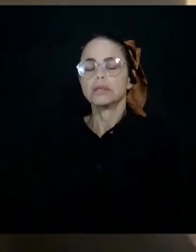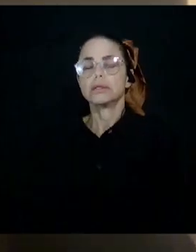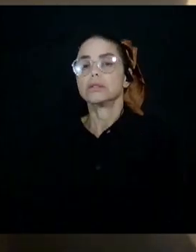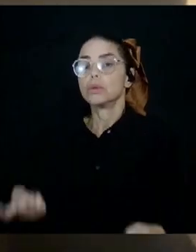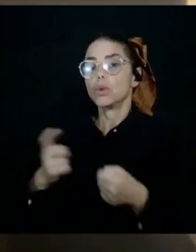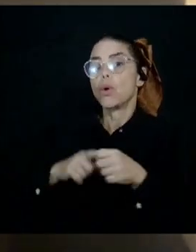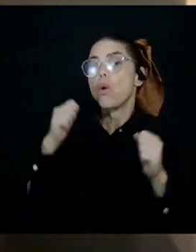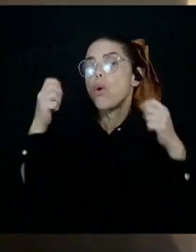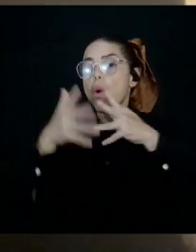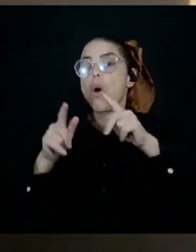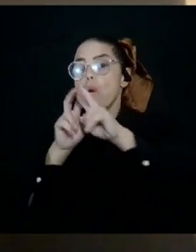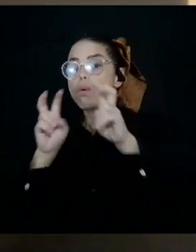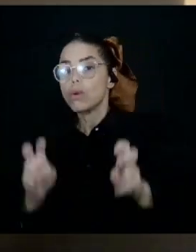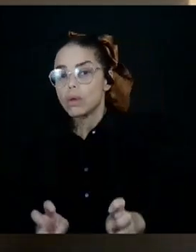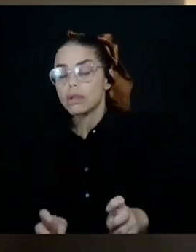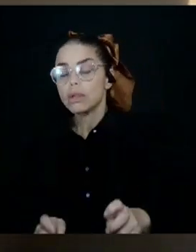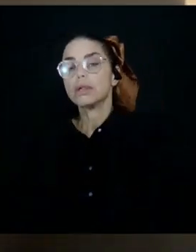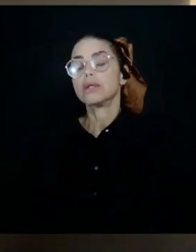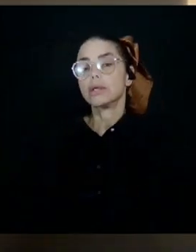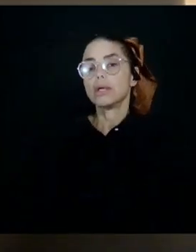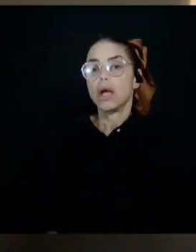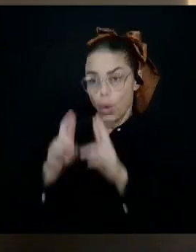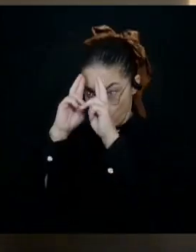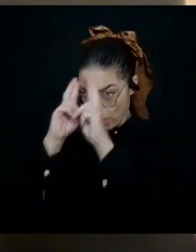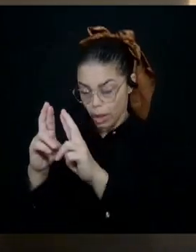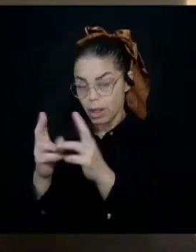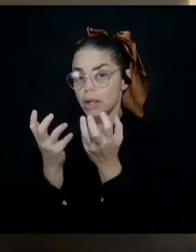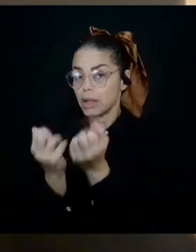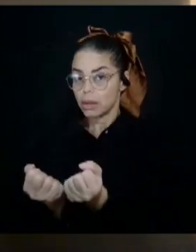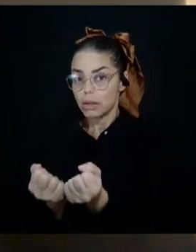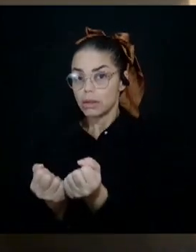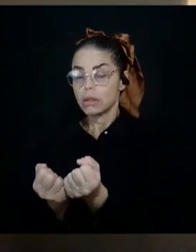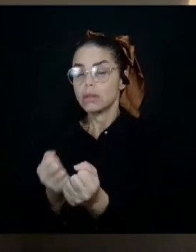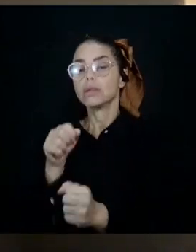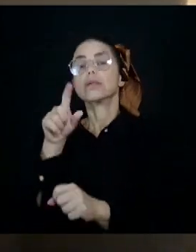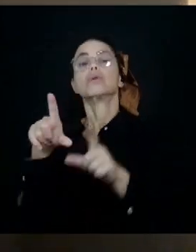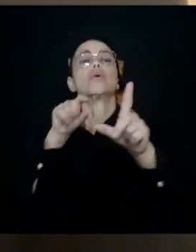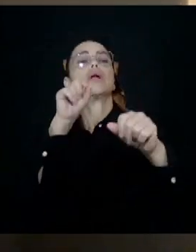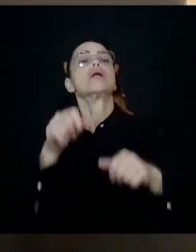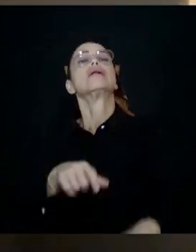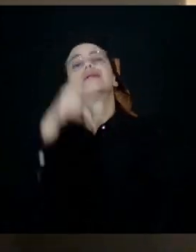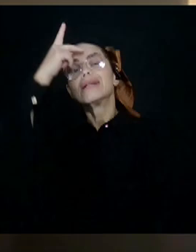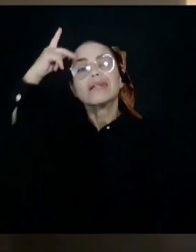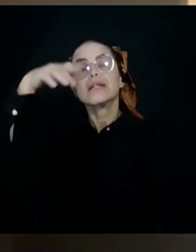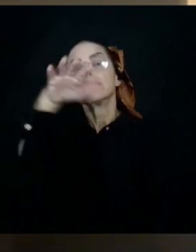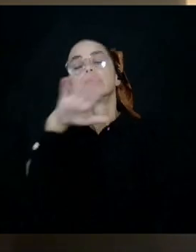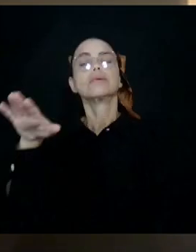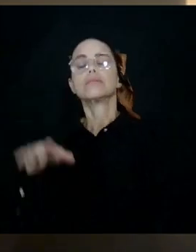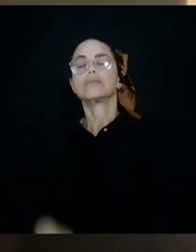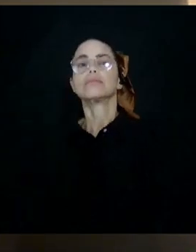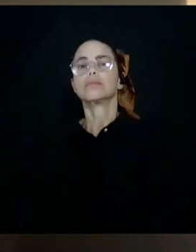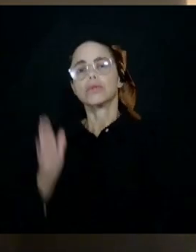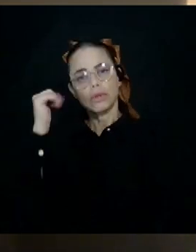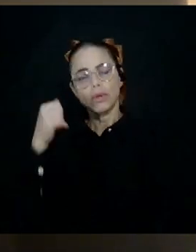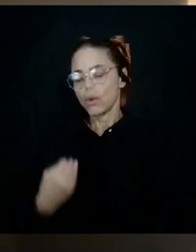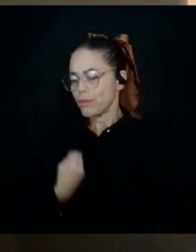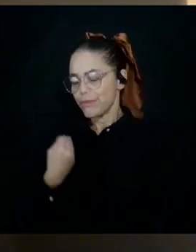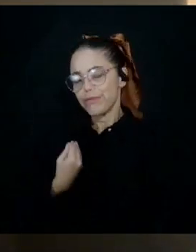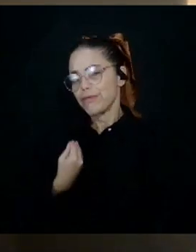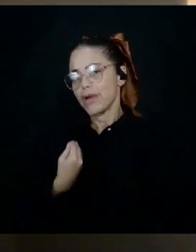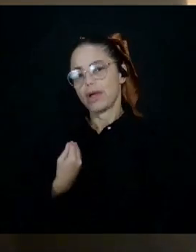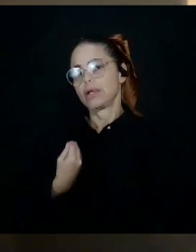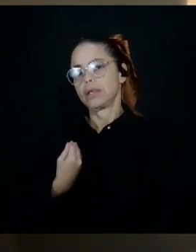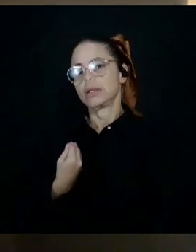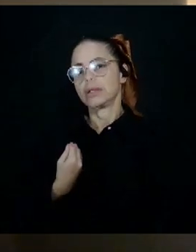questão do respeito, né? Aceitar as escolhas das outras pessoas e saber conviver com aquilo, né? Outra coisa que